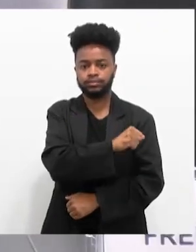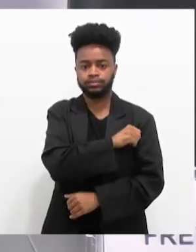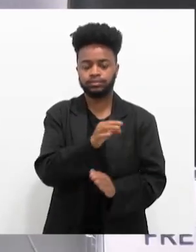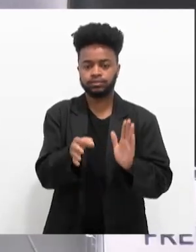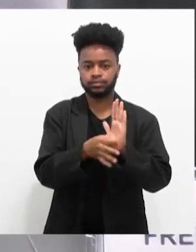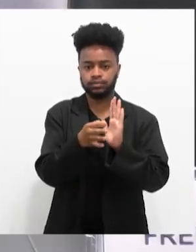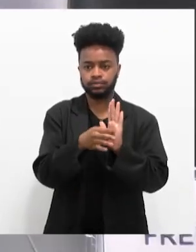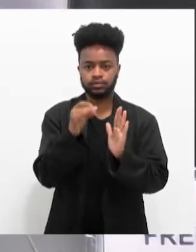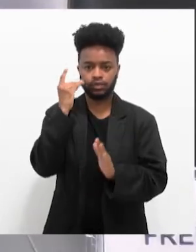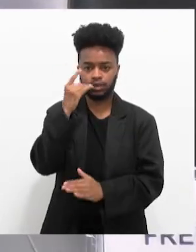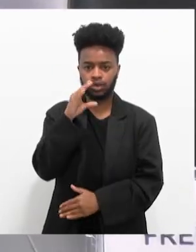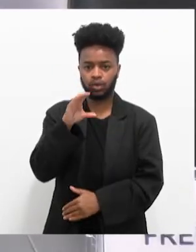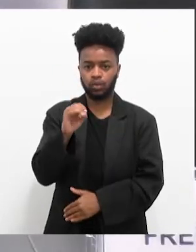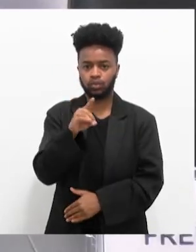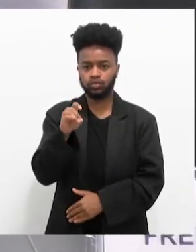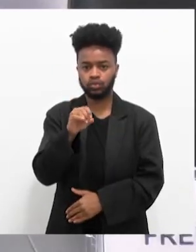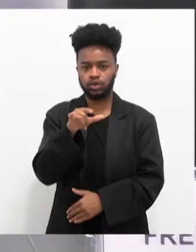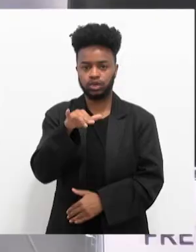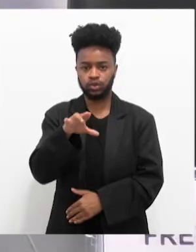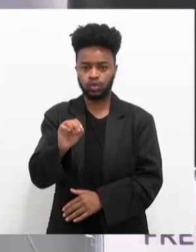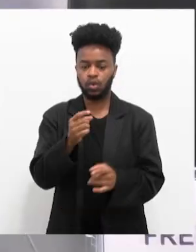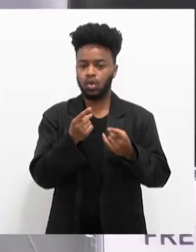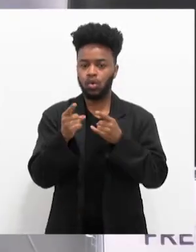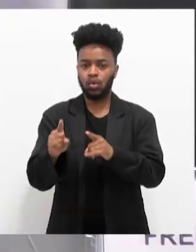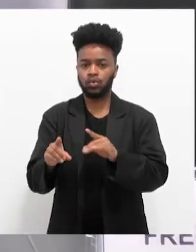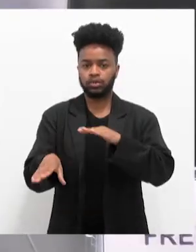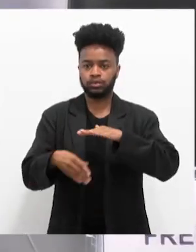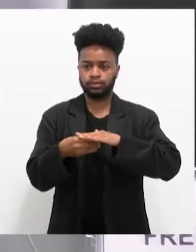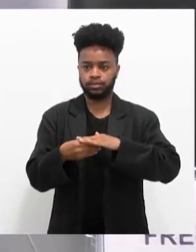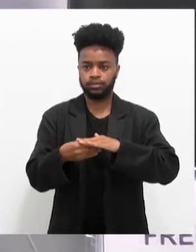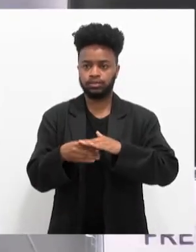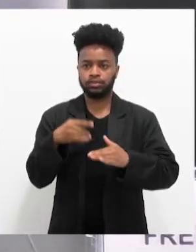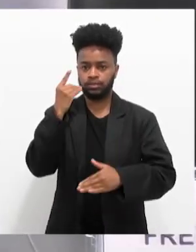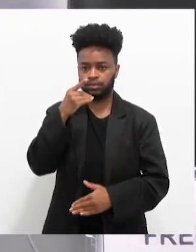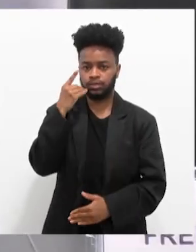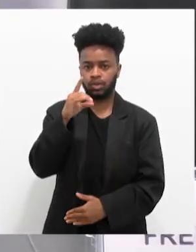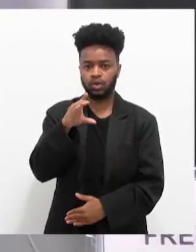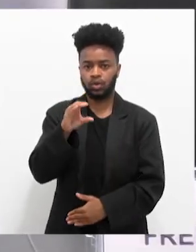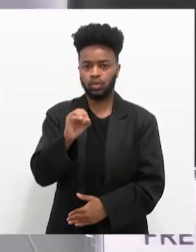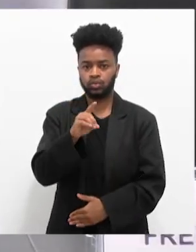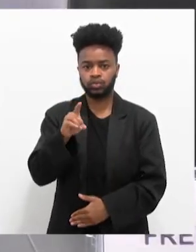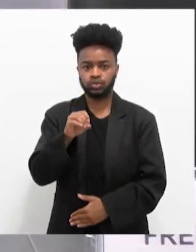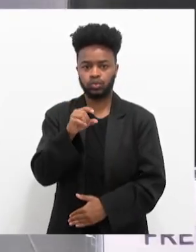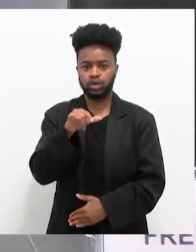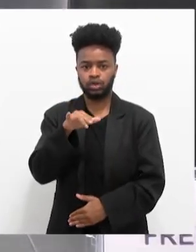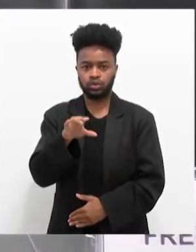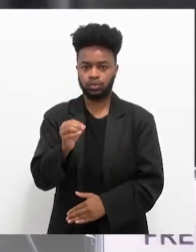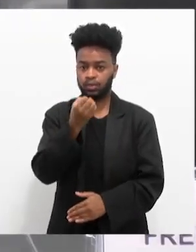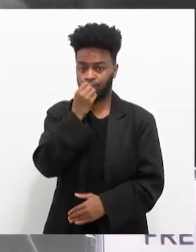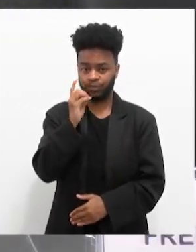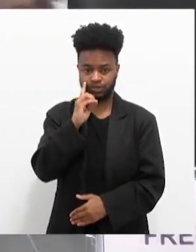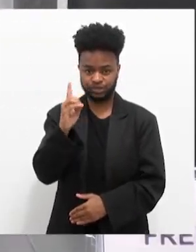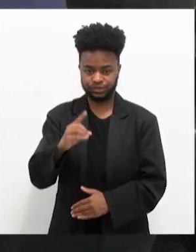do deputado Vinícius Cozzolino é contrário às emendas. Deputado Vinícius Cozzolino, bom dia.